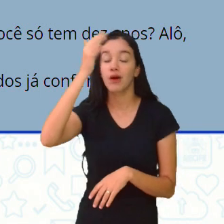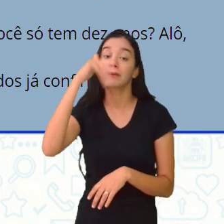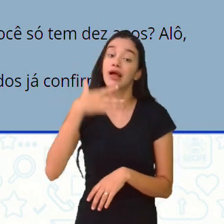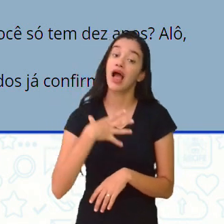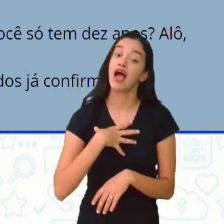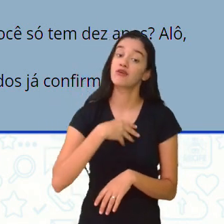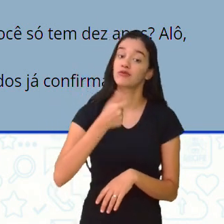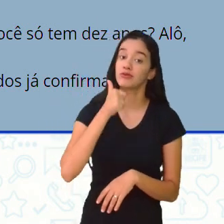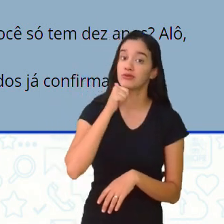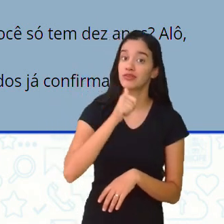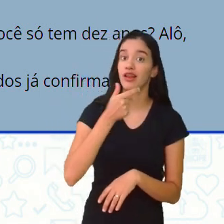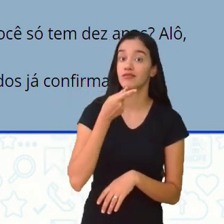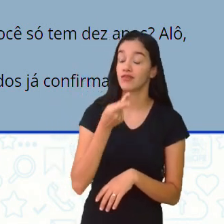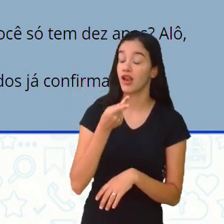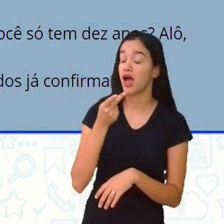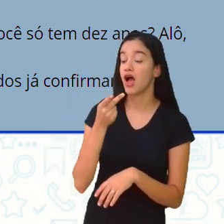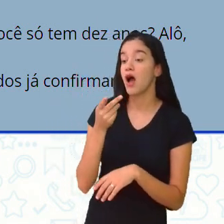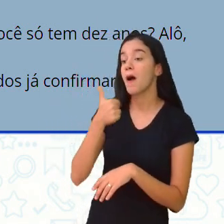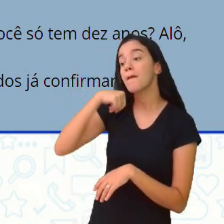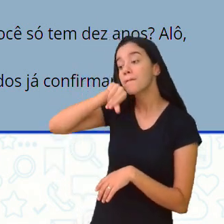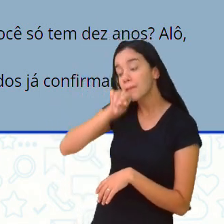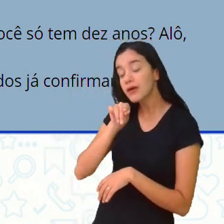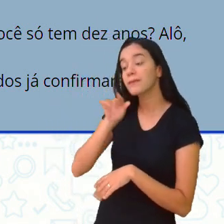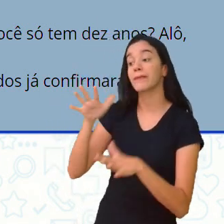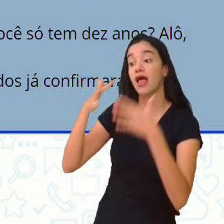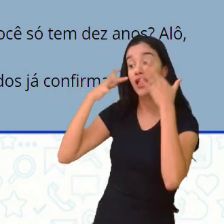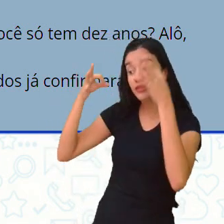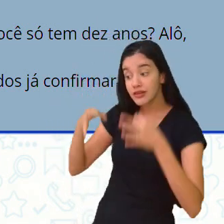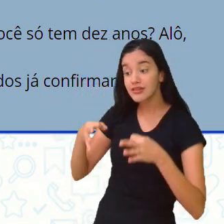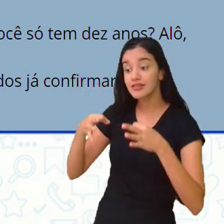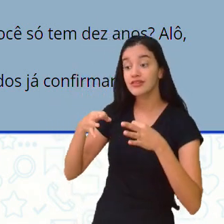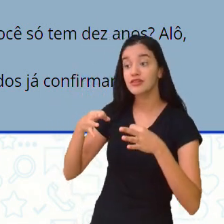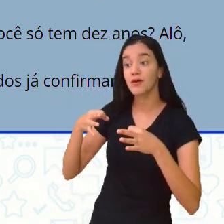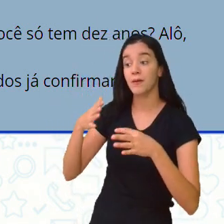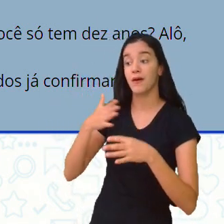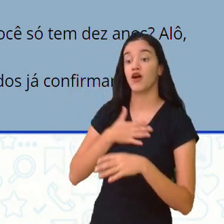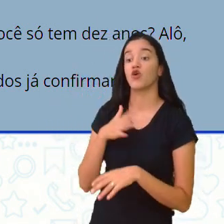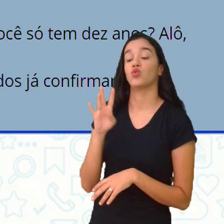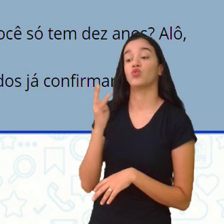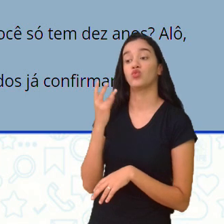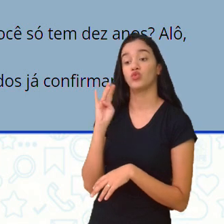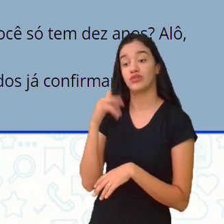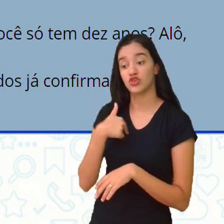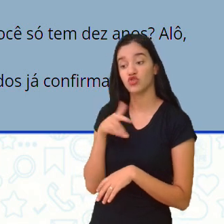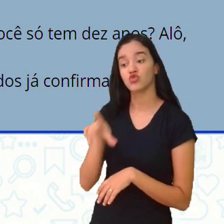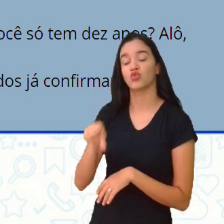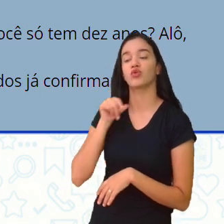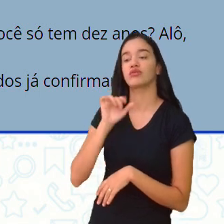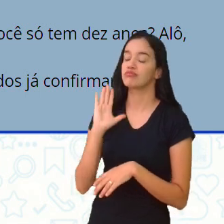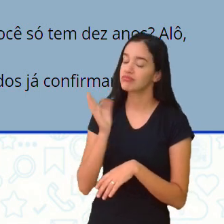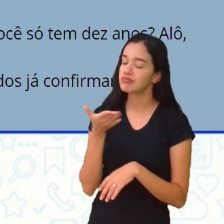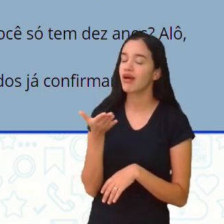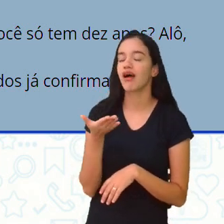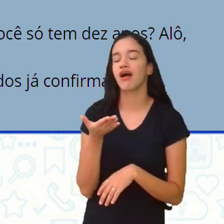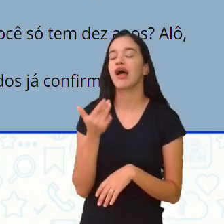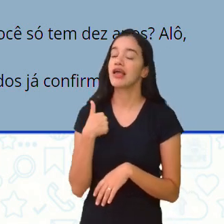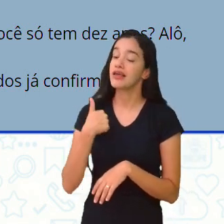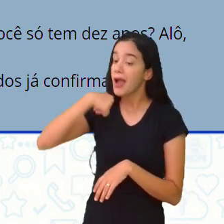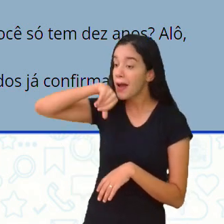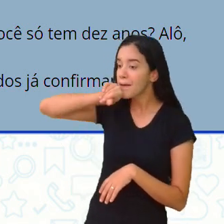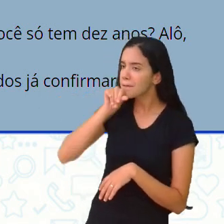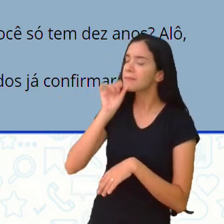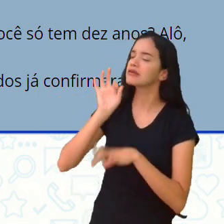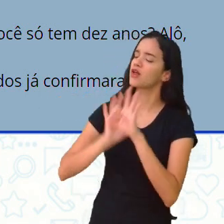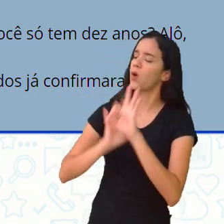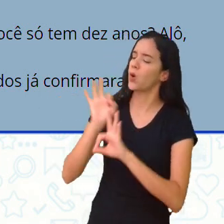filha fala: mãe, preste atenção, o noivo já foi escolhido. E a mãe dele já está